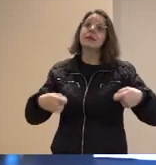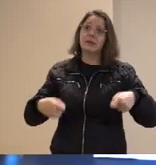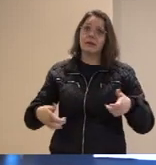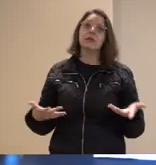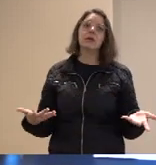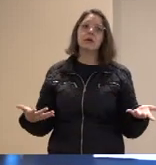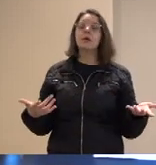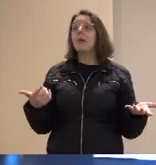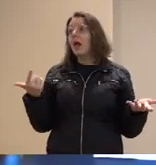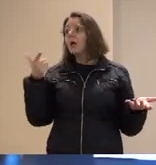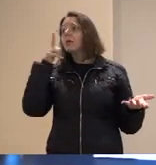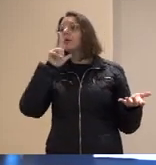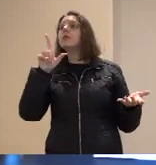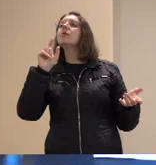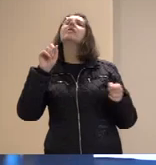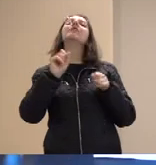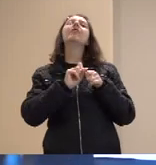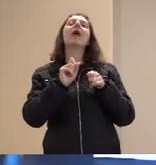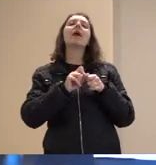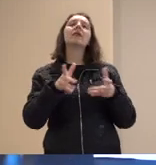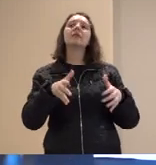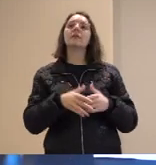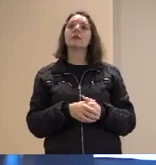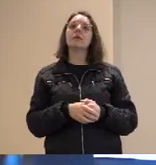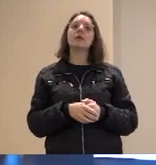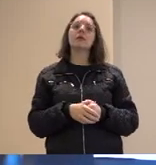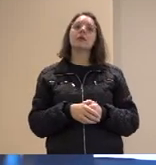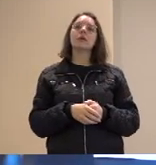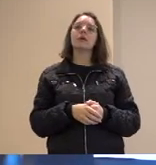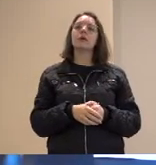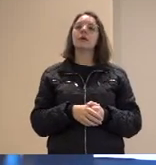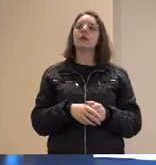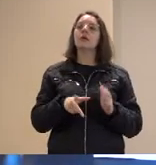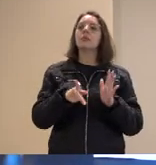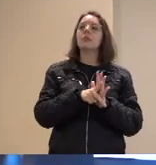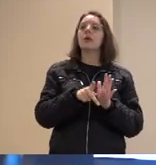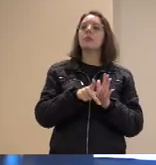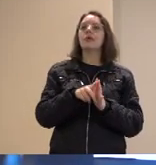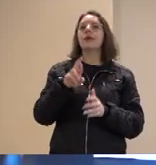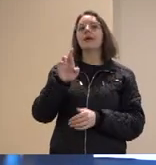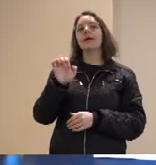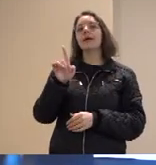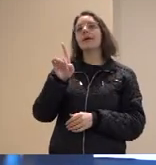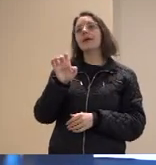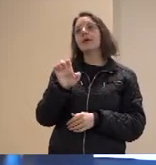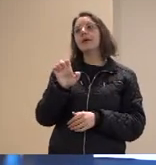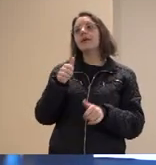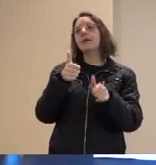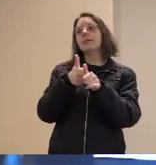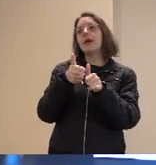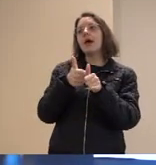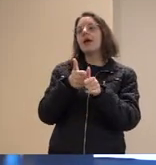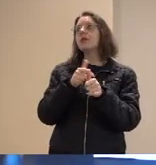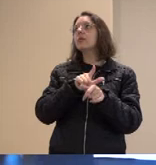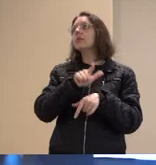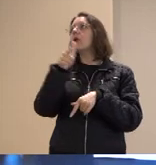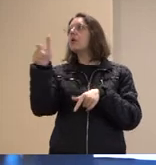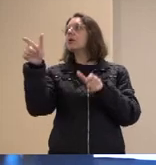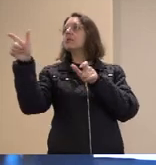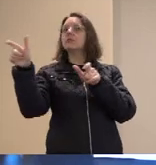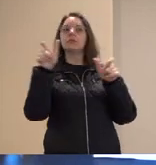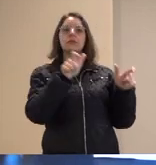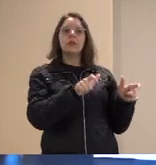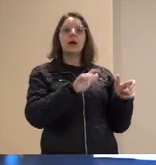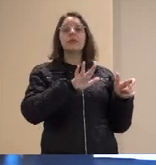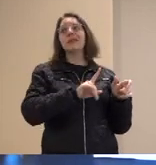dar conta, o que eles acabam fazendo? Buscando um serviço na rede, o mais próximo, mas nem sempre se encontra